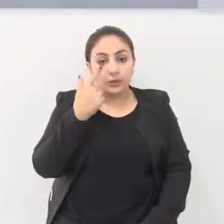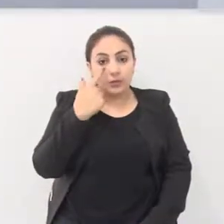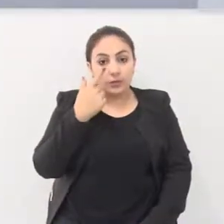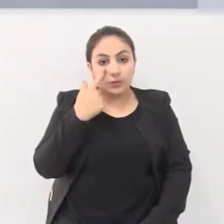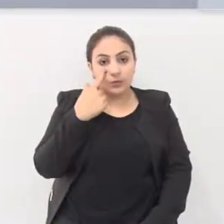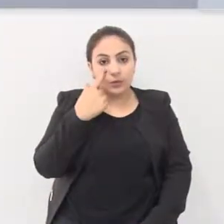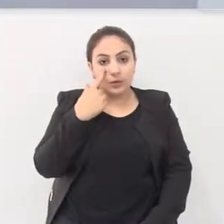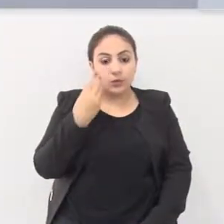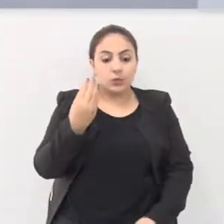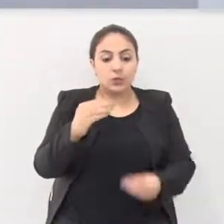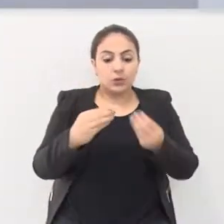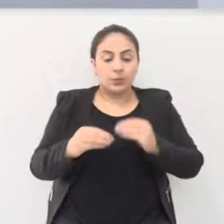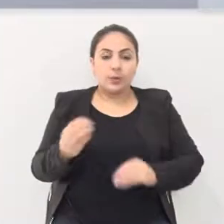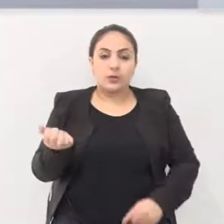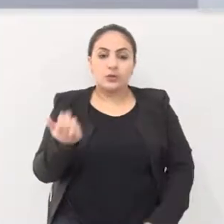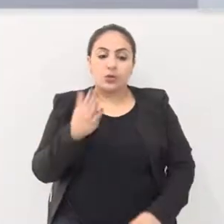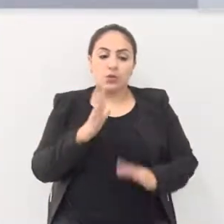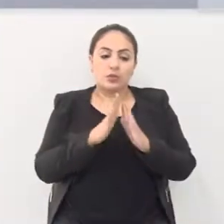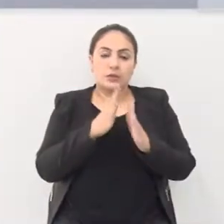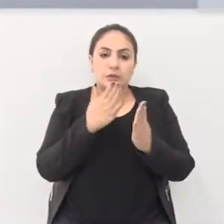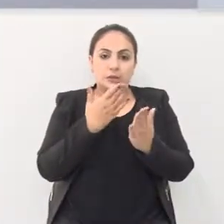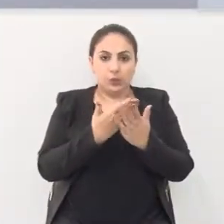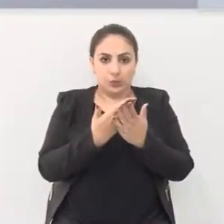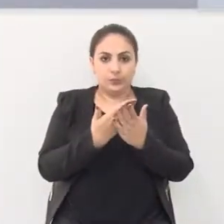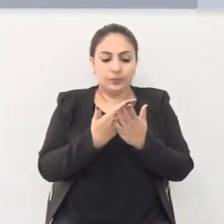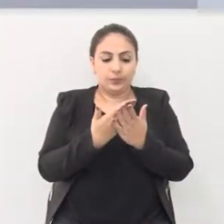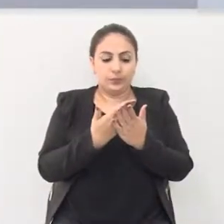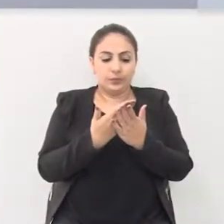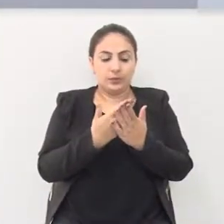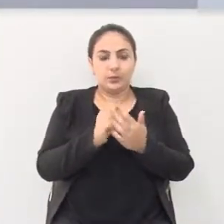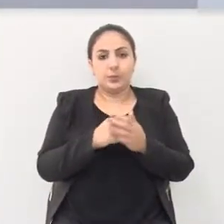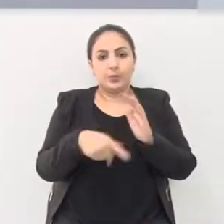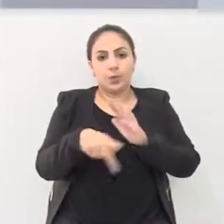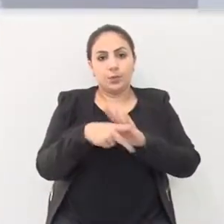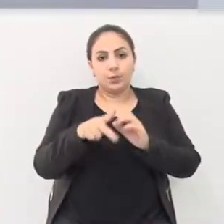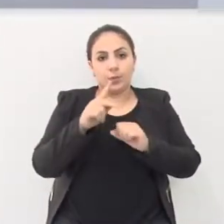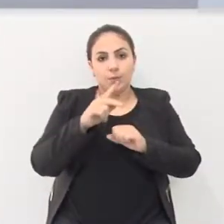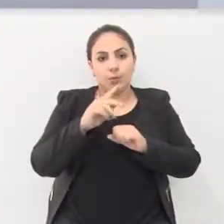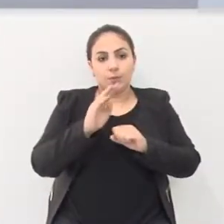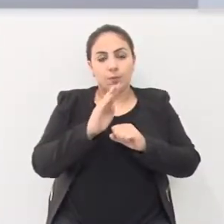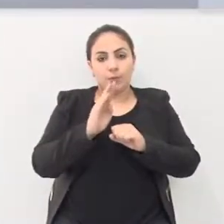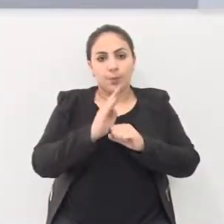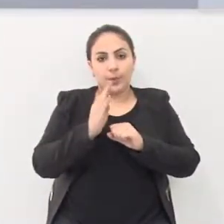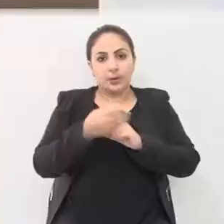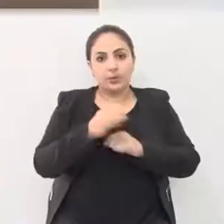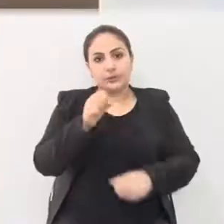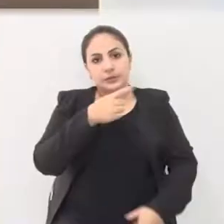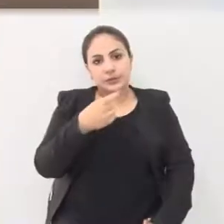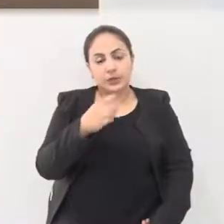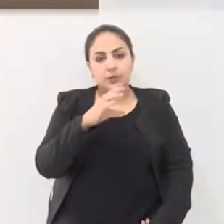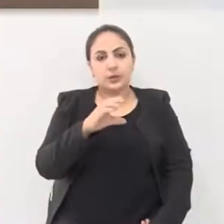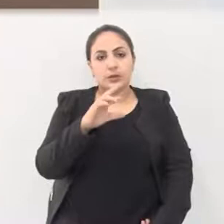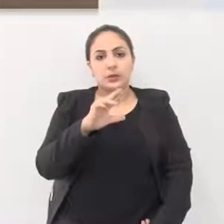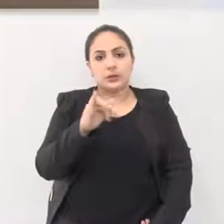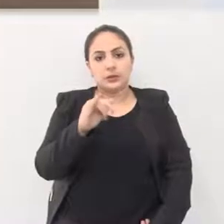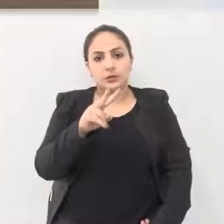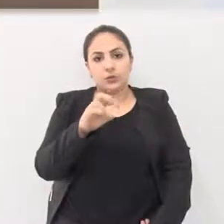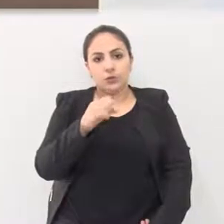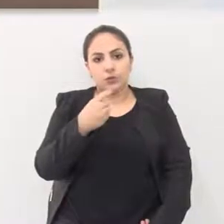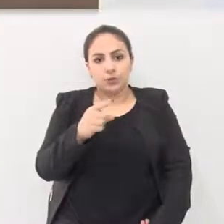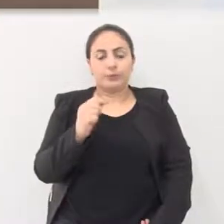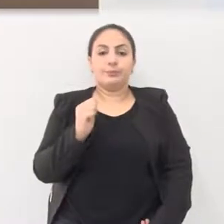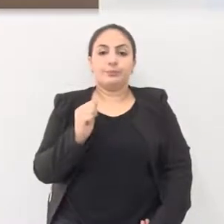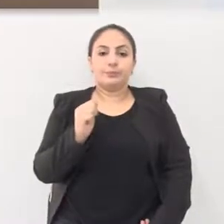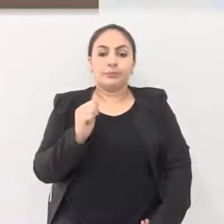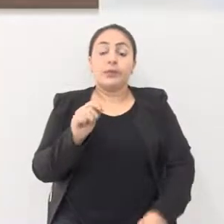e realmente instalar uma nova escolinha de educação infantil para o bairro São Cristóvão. O orador do Grande